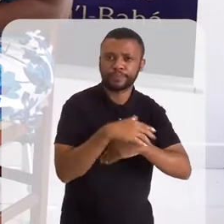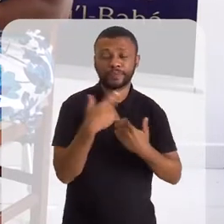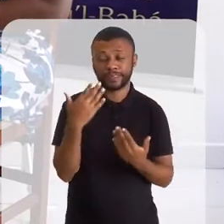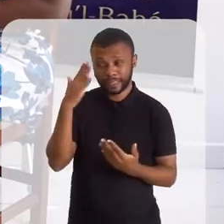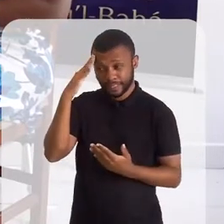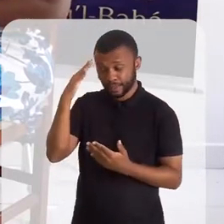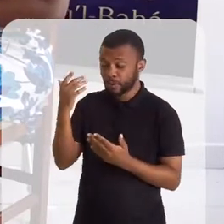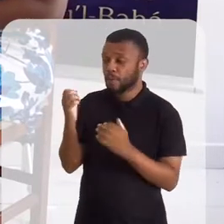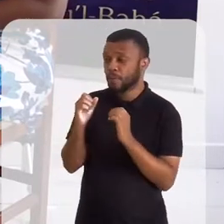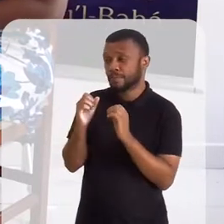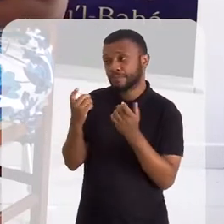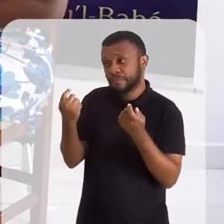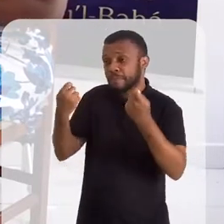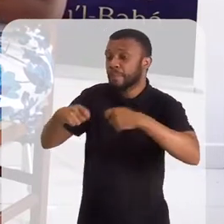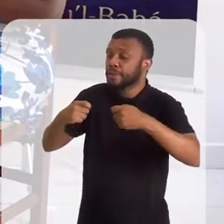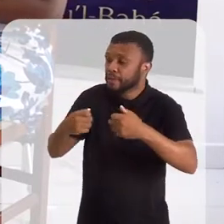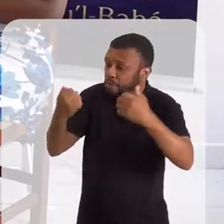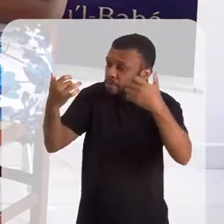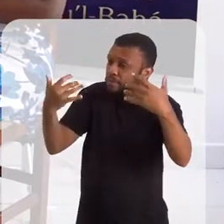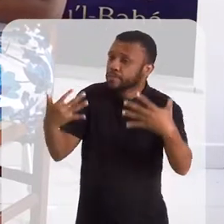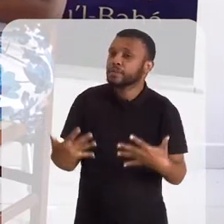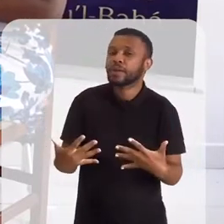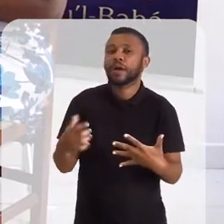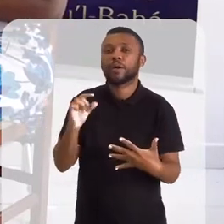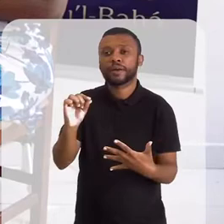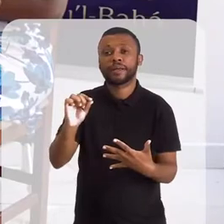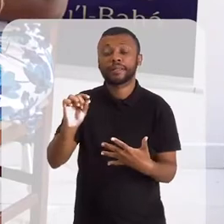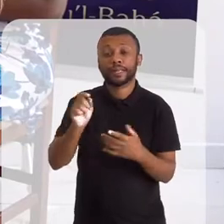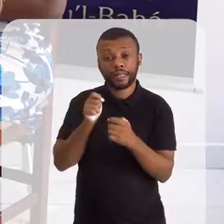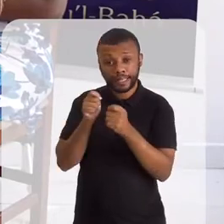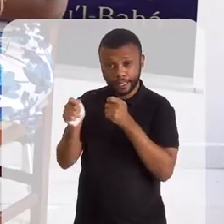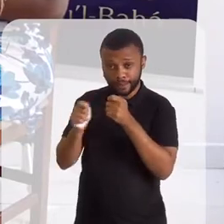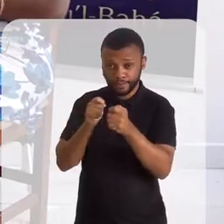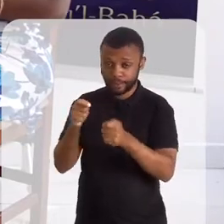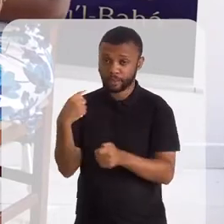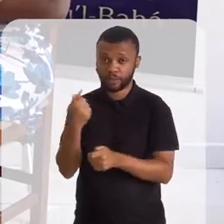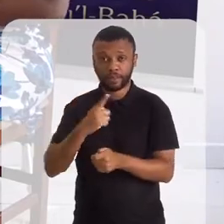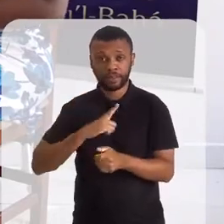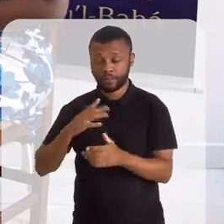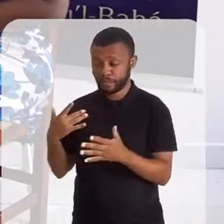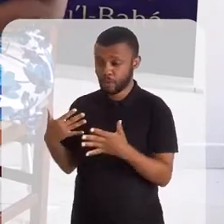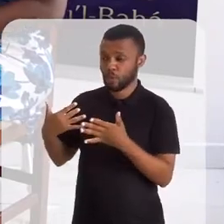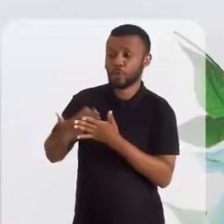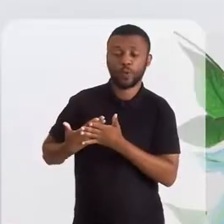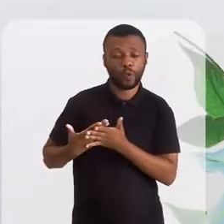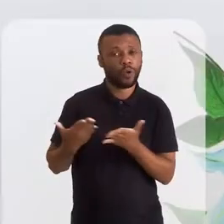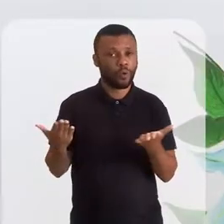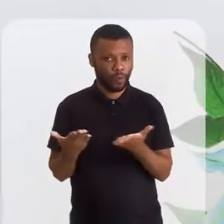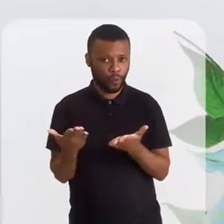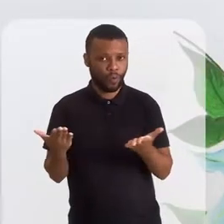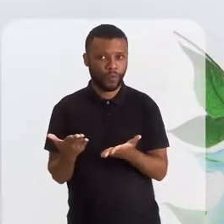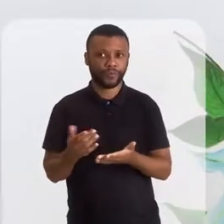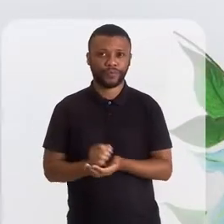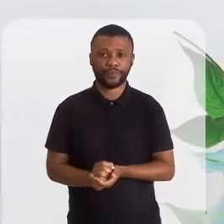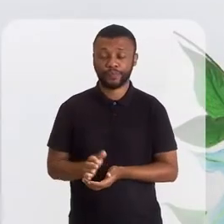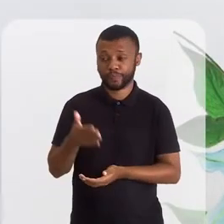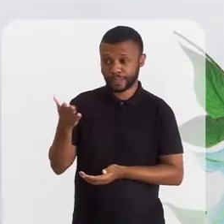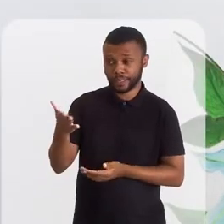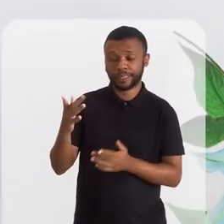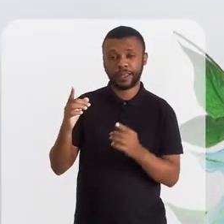obedecer ao ensinamento de Bahá'u'lláh. Você sabe que eu não posso deixar de dizer que, dentre as entrevistas que a gente tem